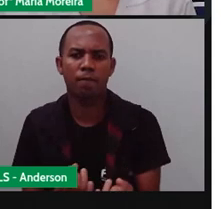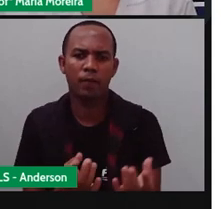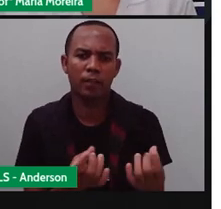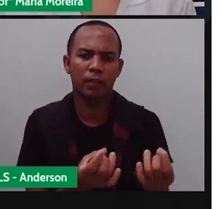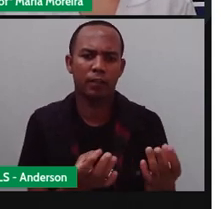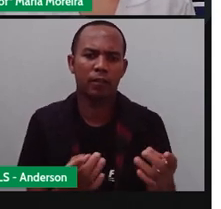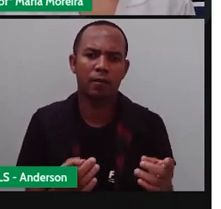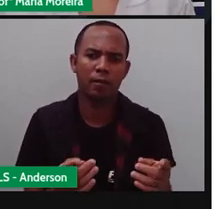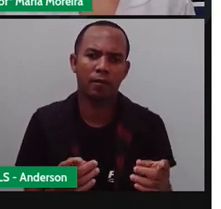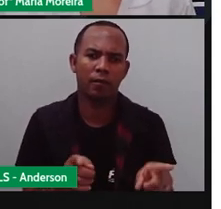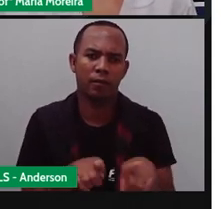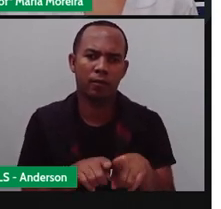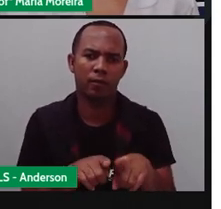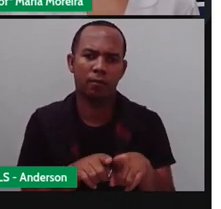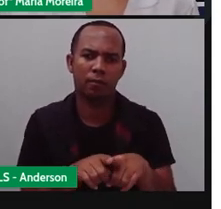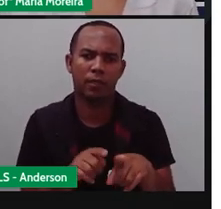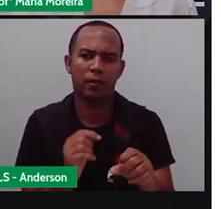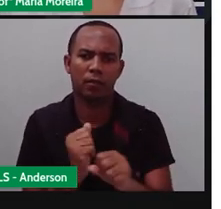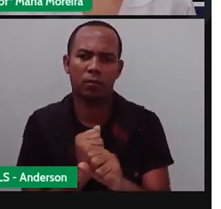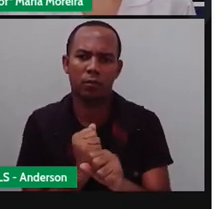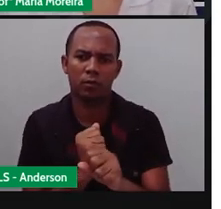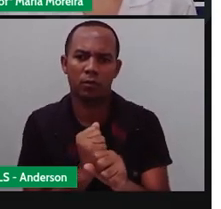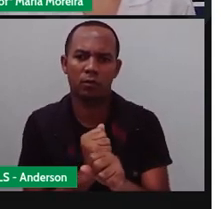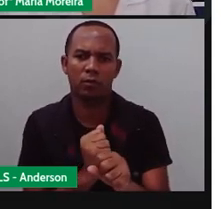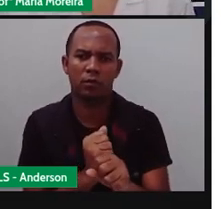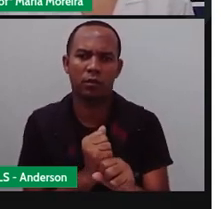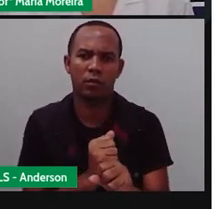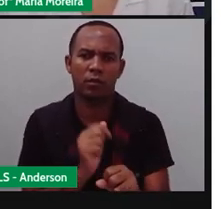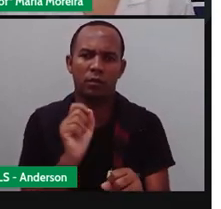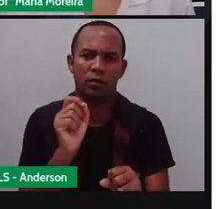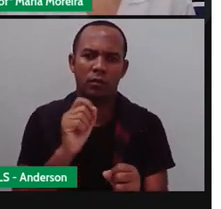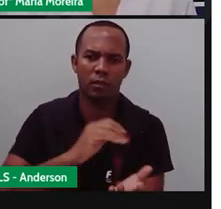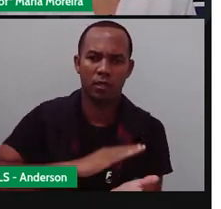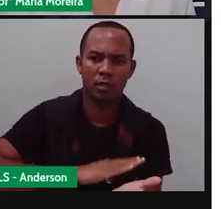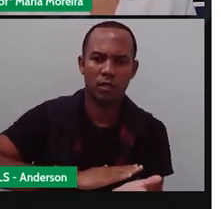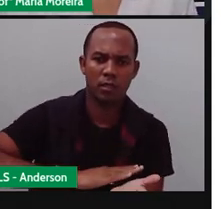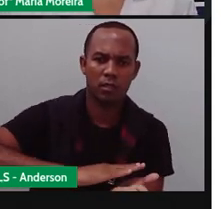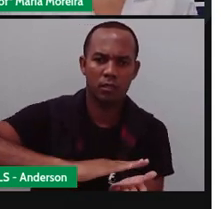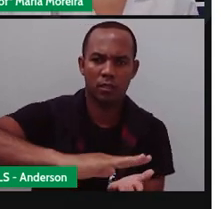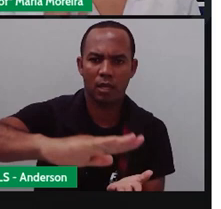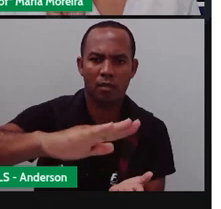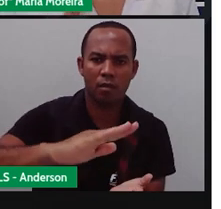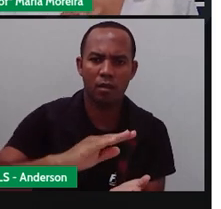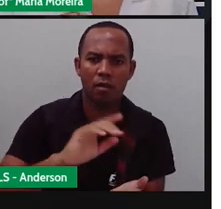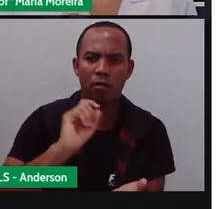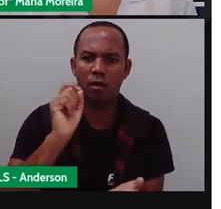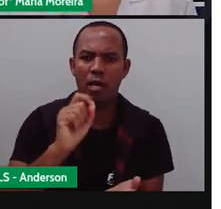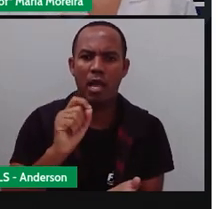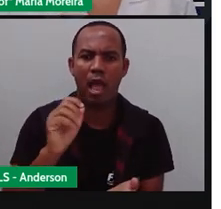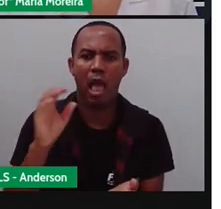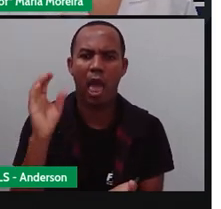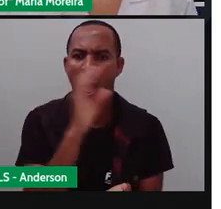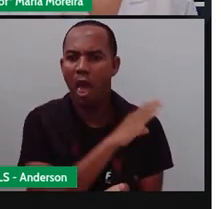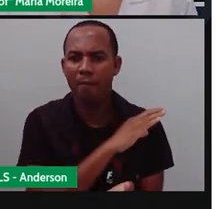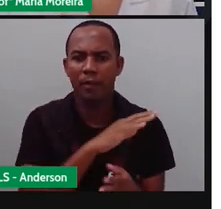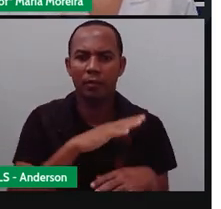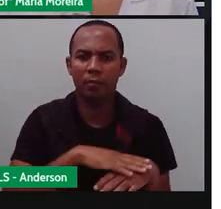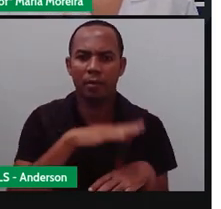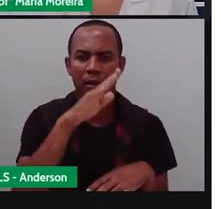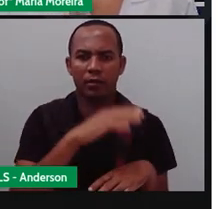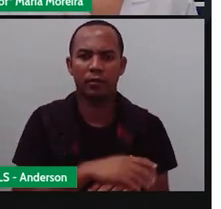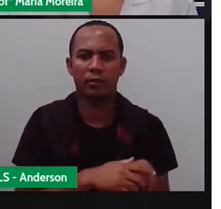comercializar uma e passou a construir estrada para que as coisas acontecer se não quer mais rápido você já repararam